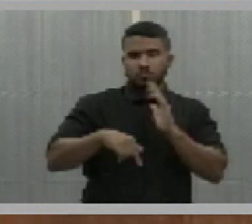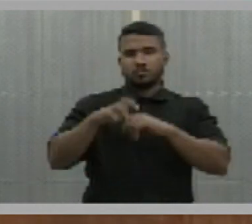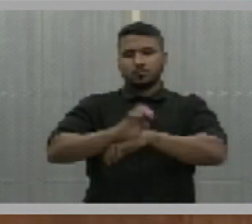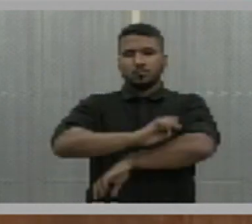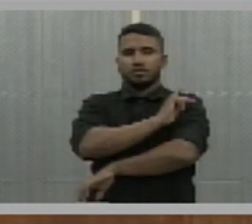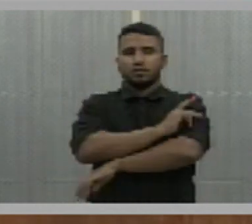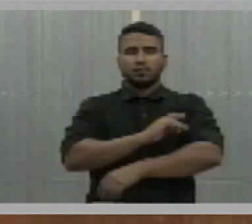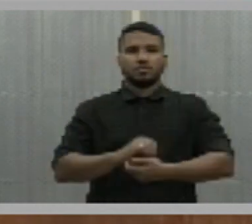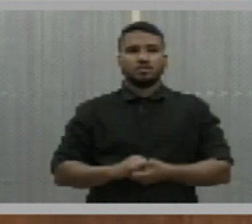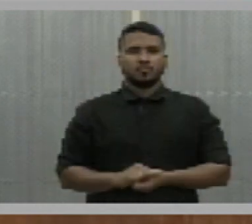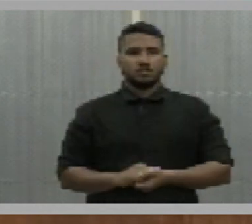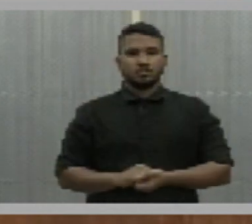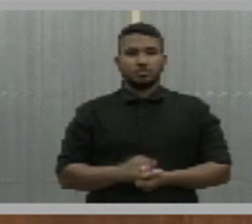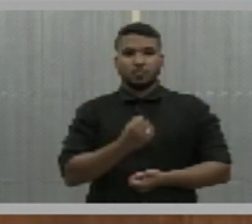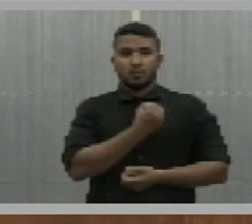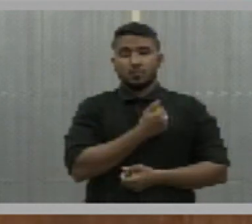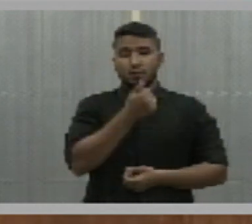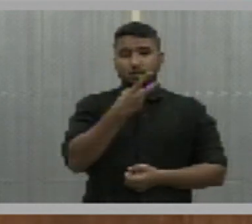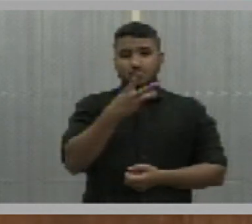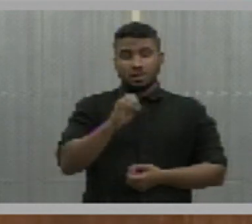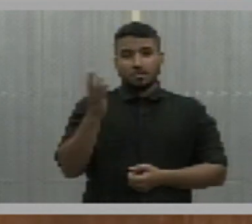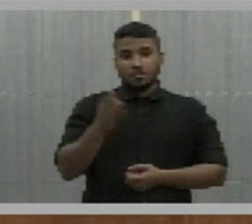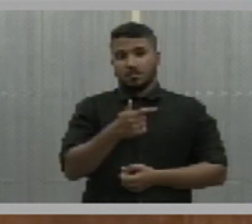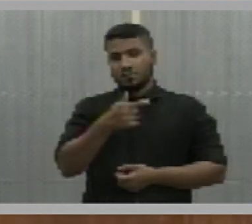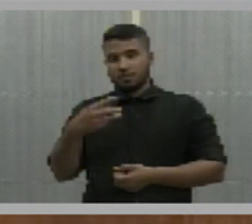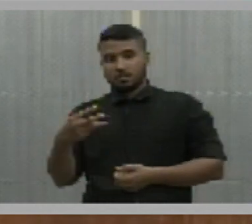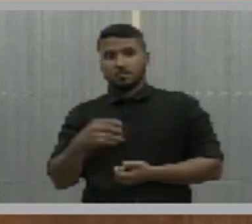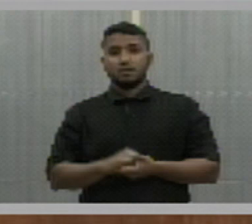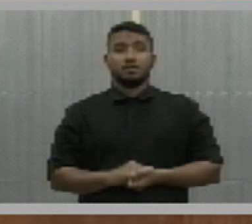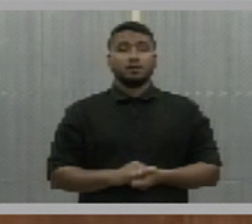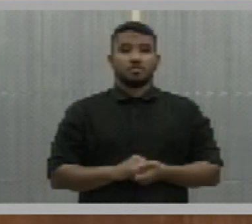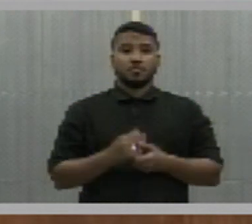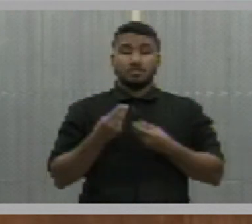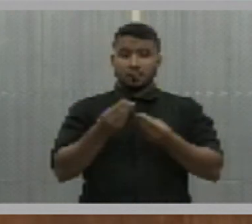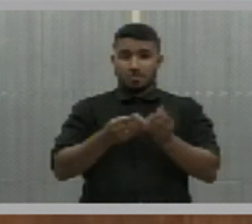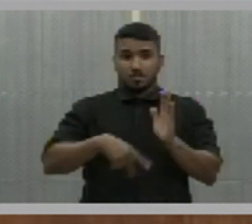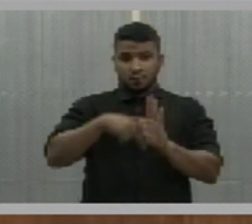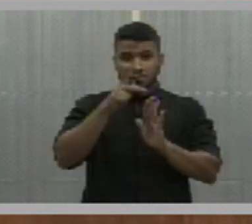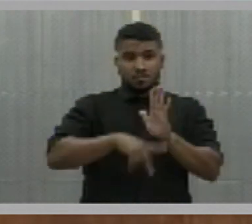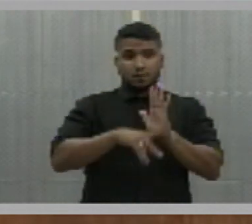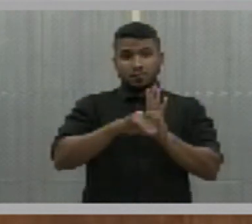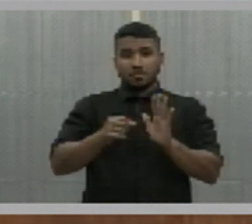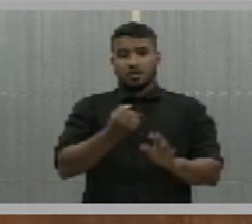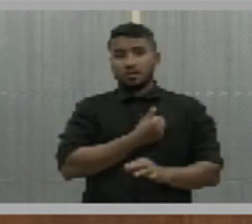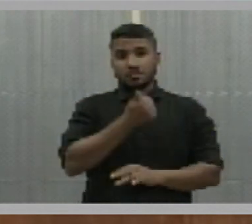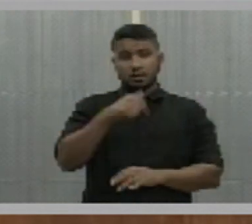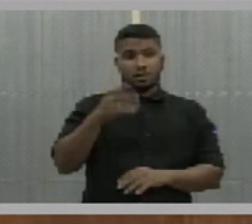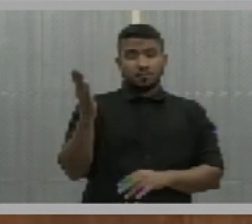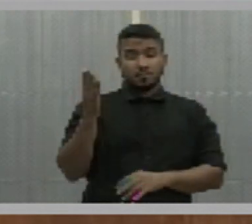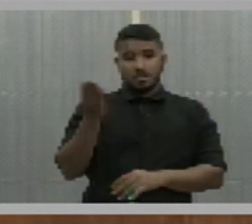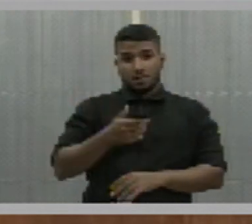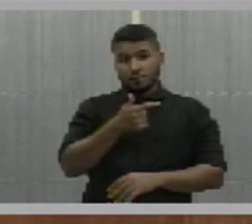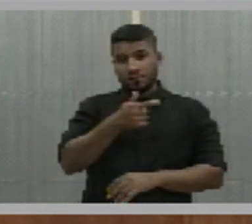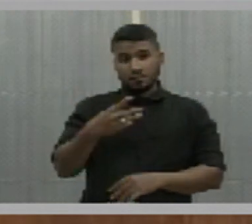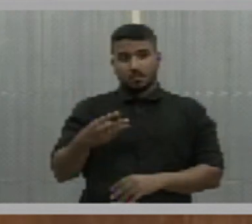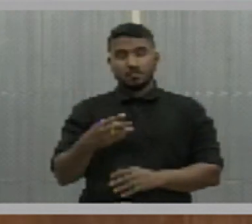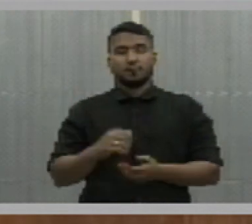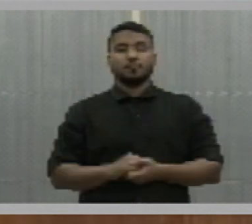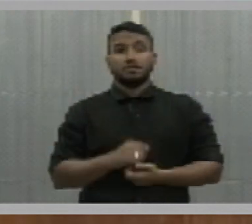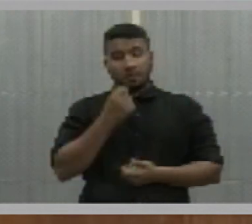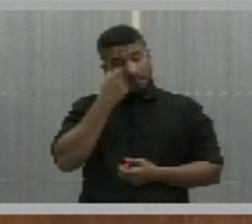Piauí, de número 30/23, encaminhando o projeto de lei número 17/23,